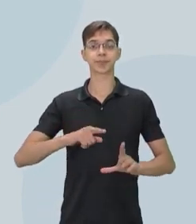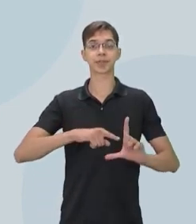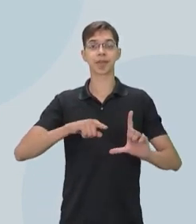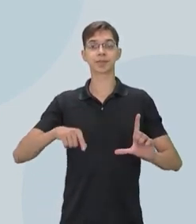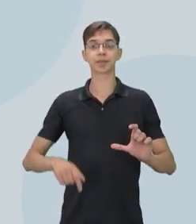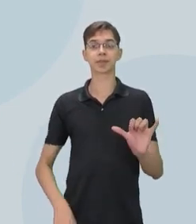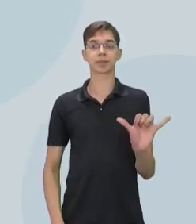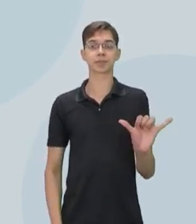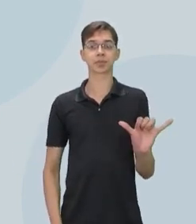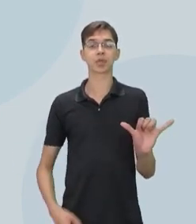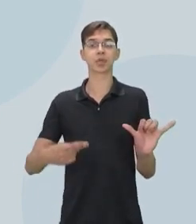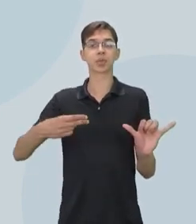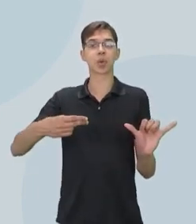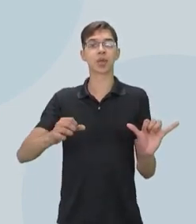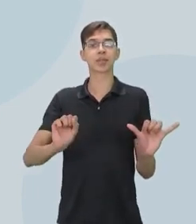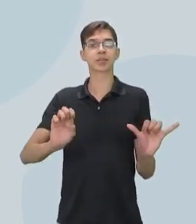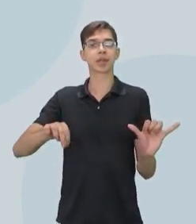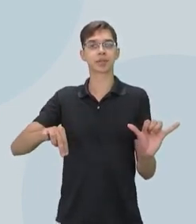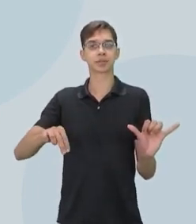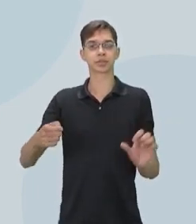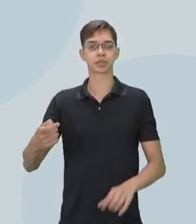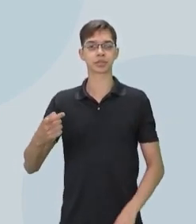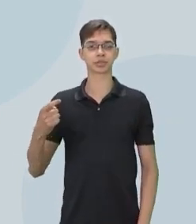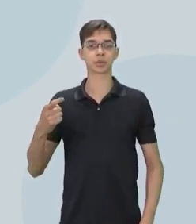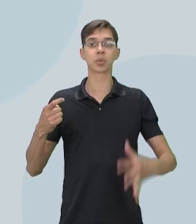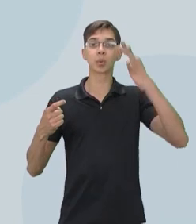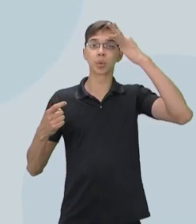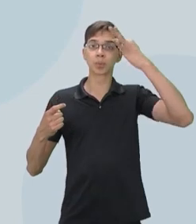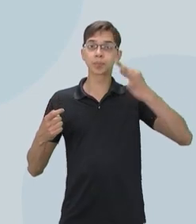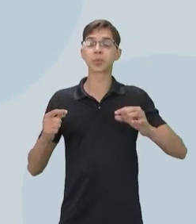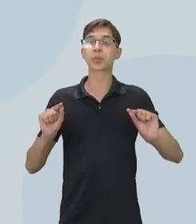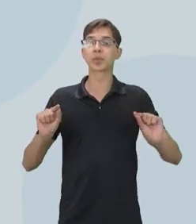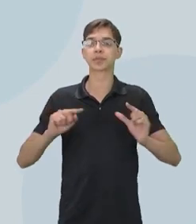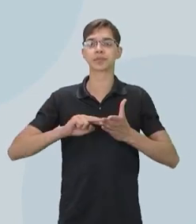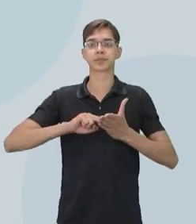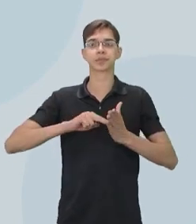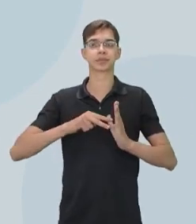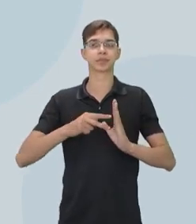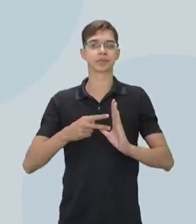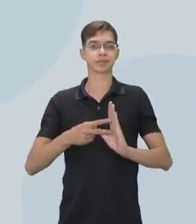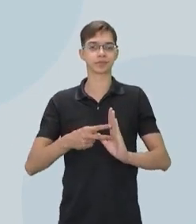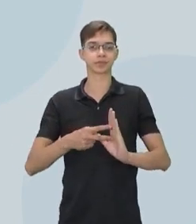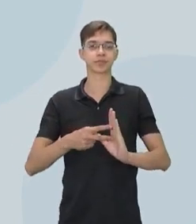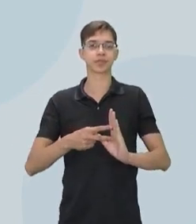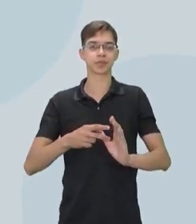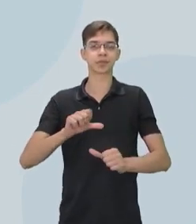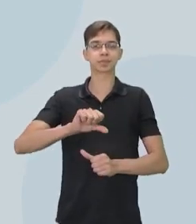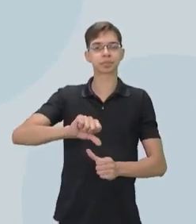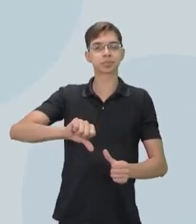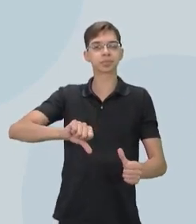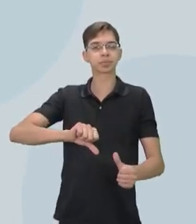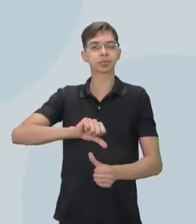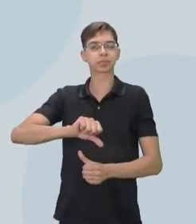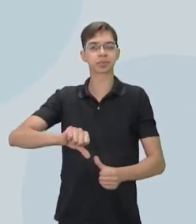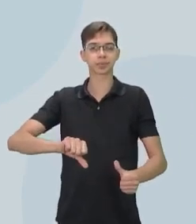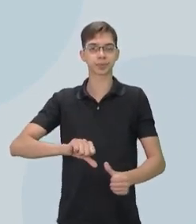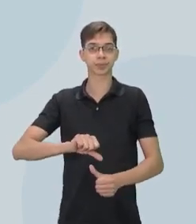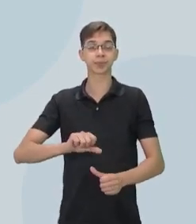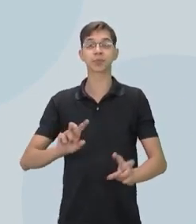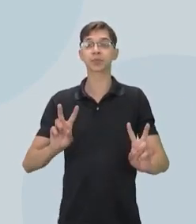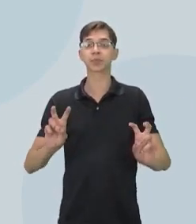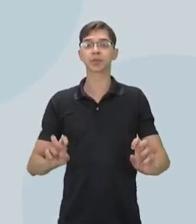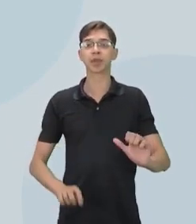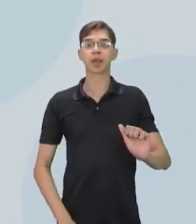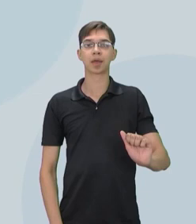de x, compreendendo o significado das transformações associadas aos coeficientes a, b